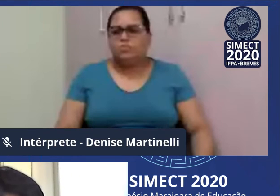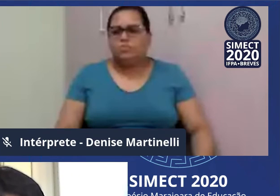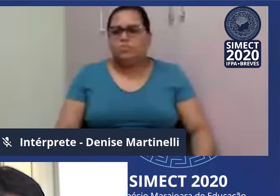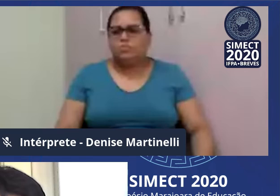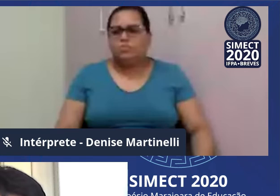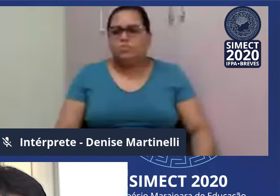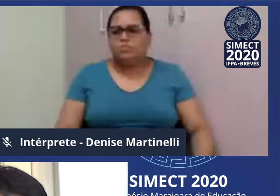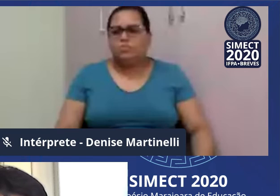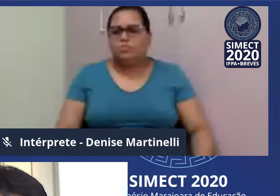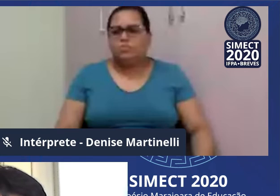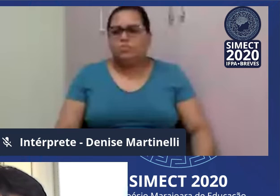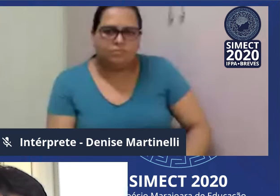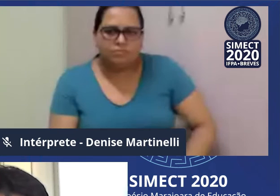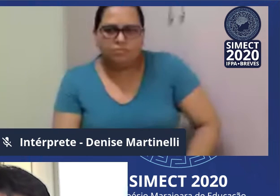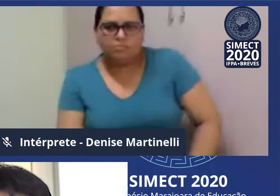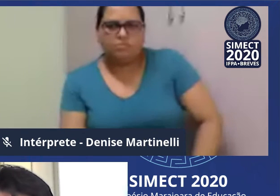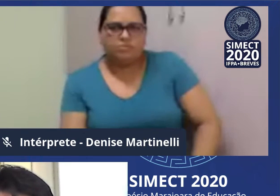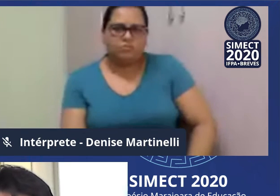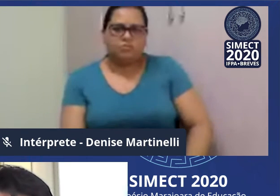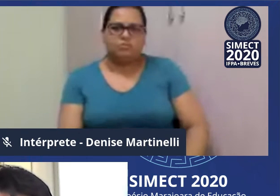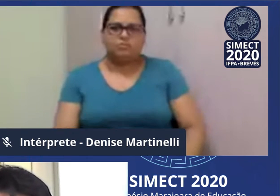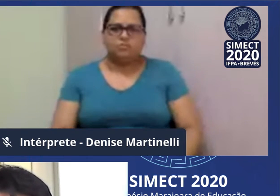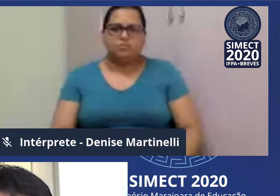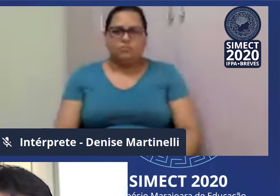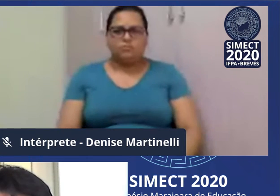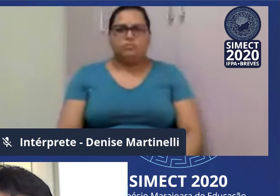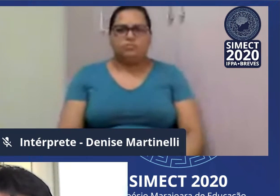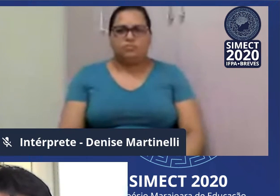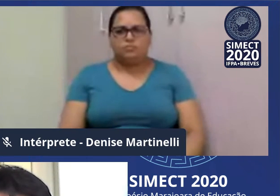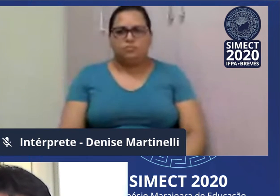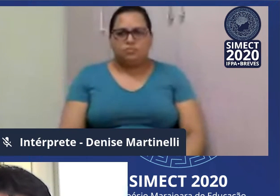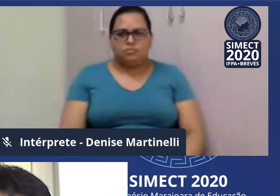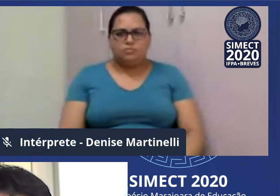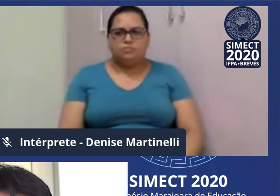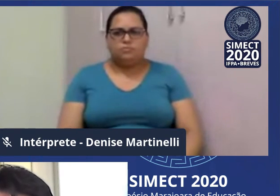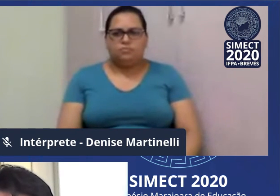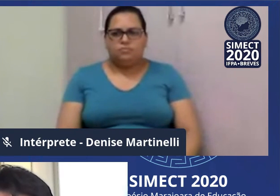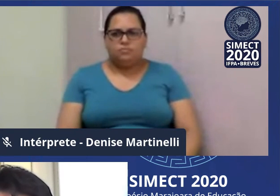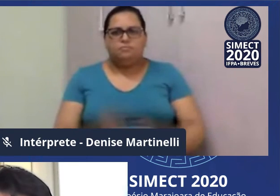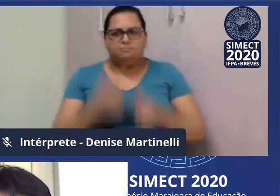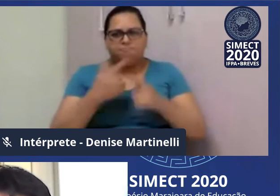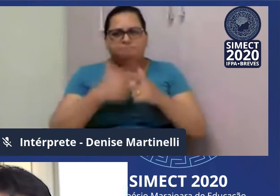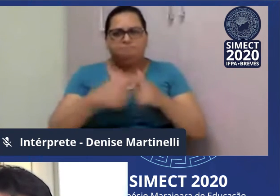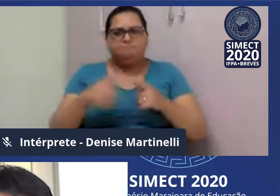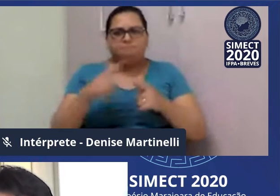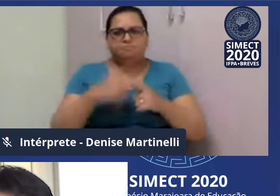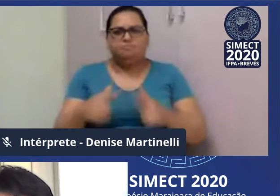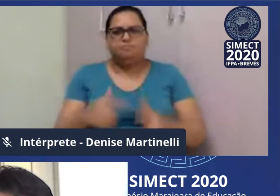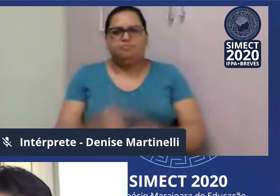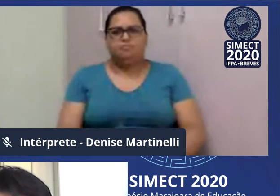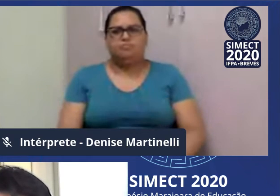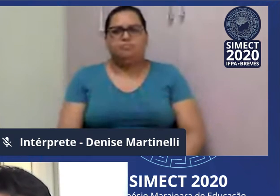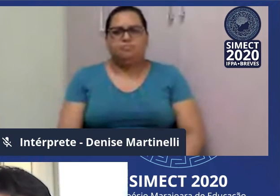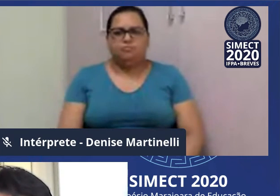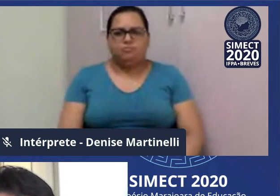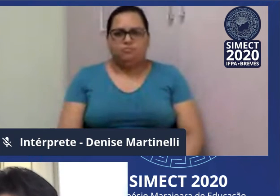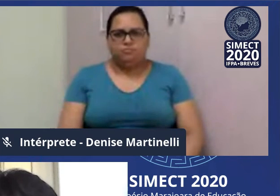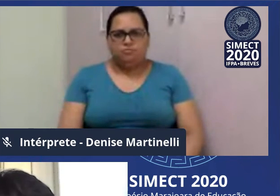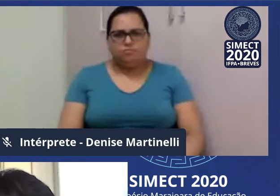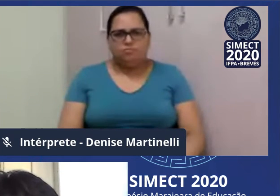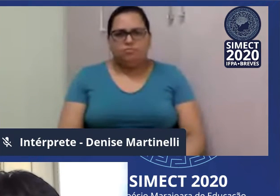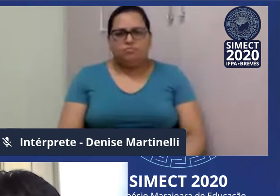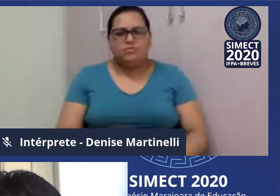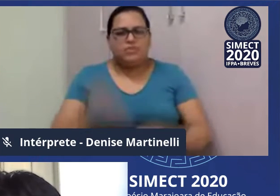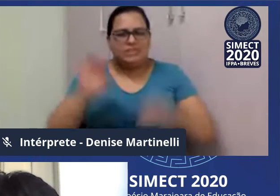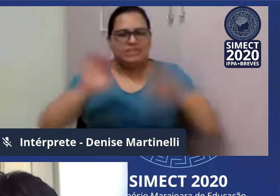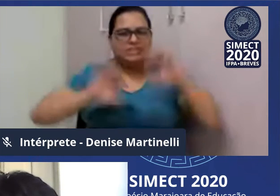esqueci agora o nome do lugar. Na propriedade do Naso, no Montenegro, tinham muitos animais com mais de 20